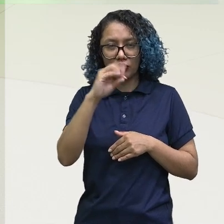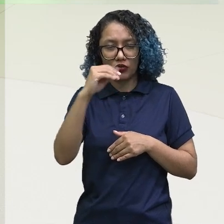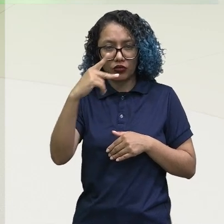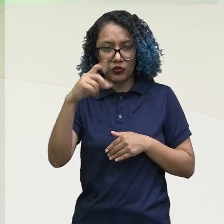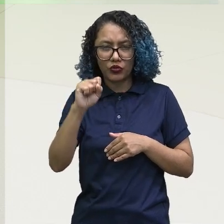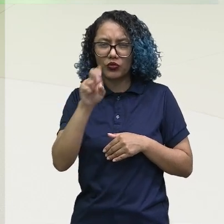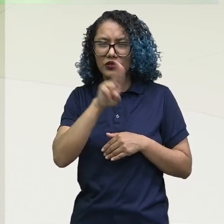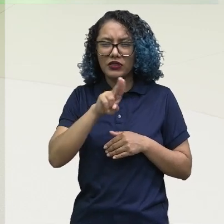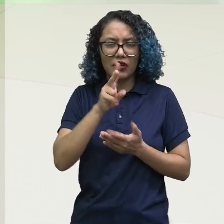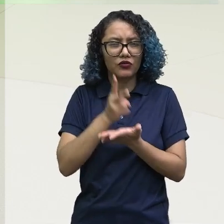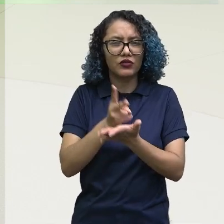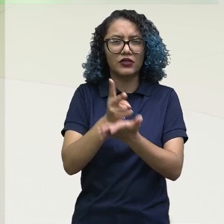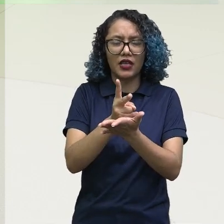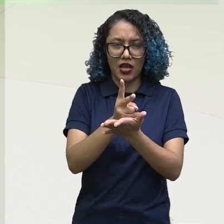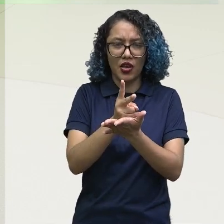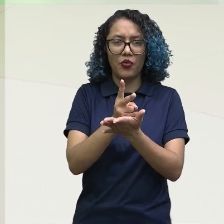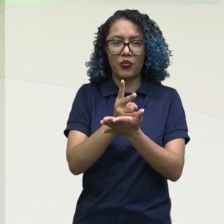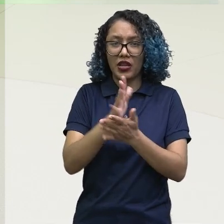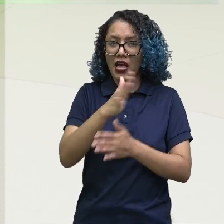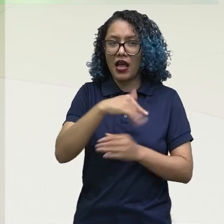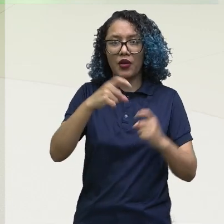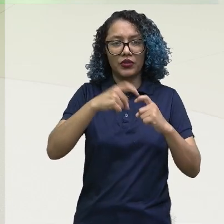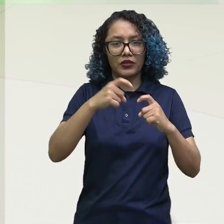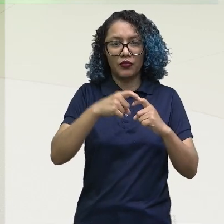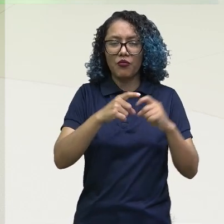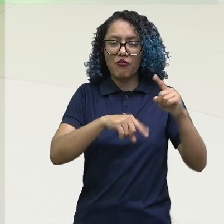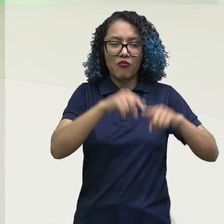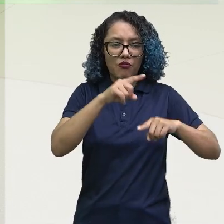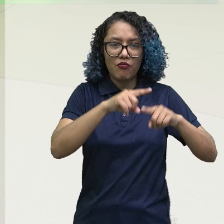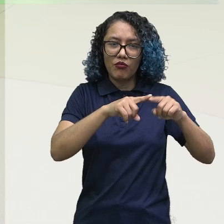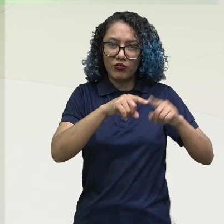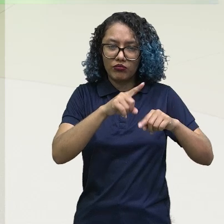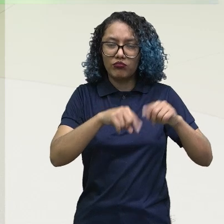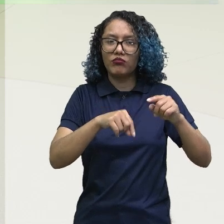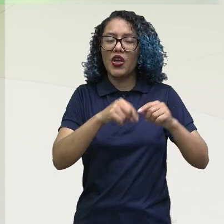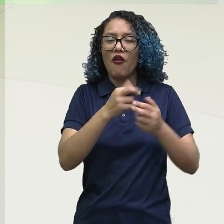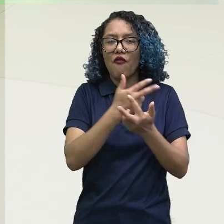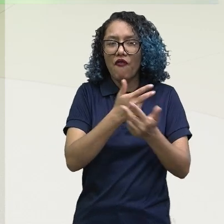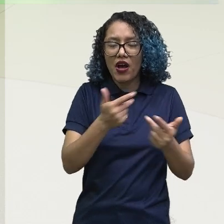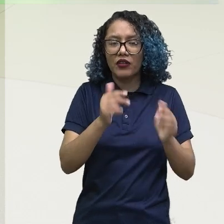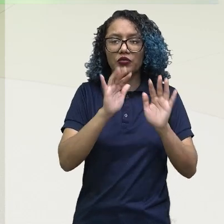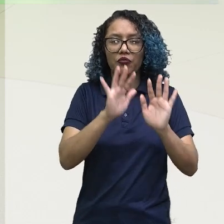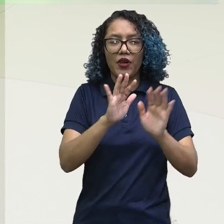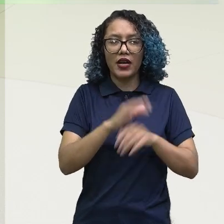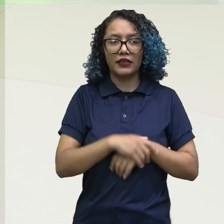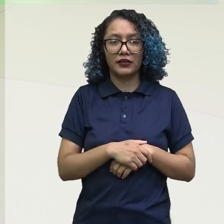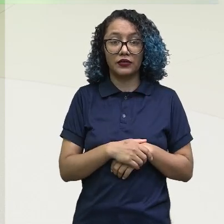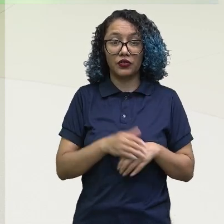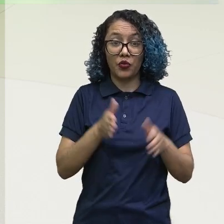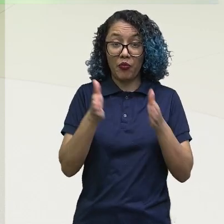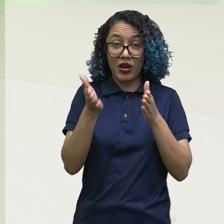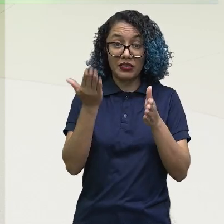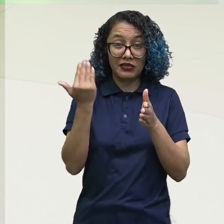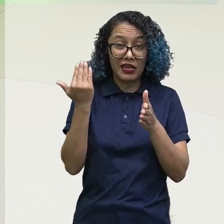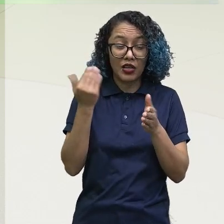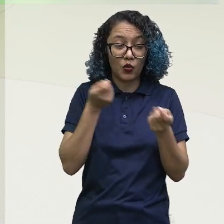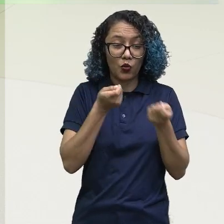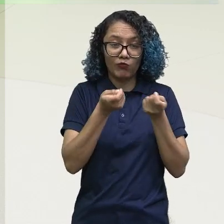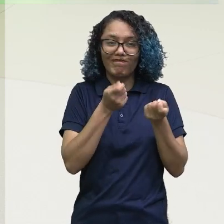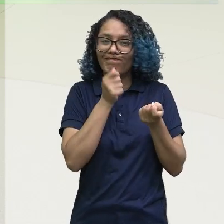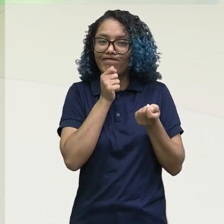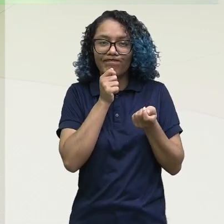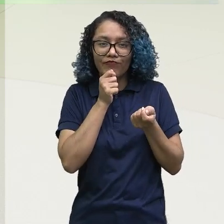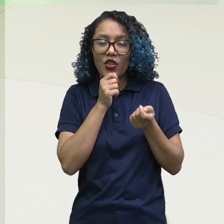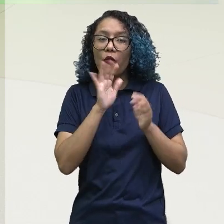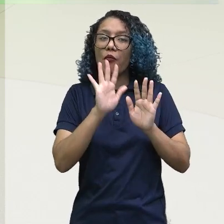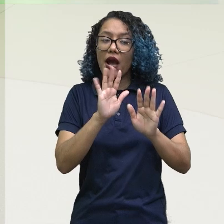medicina, tá, gente? Em vários equipamentos. Só que até o momento, né, até aquela época, ainda não existia aquele controle e tudo mais. Então,